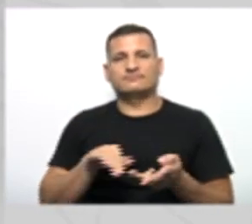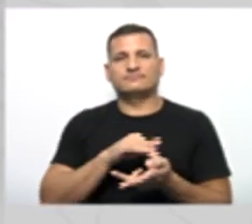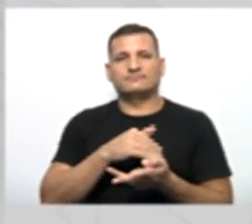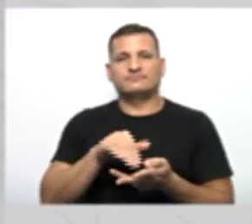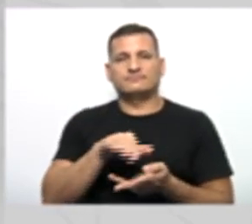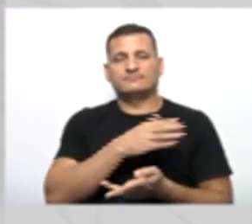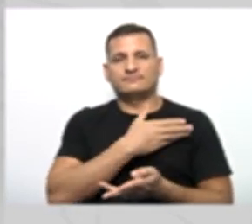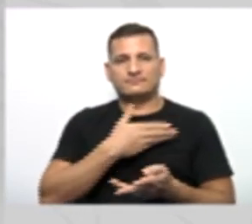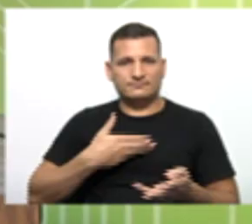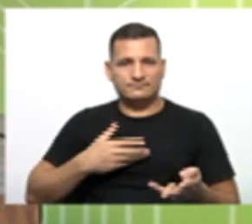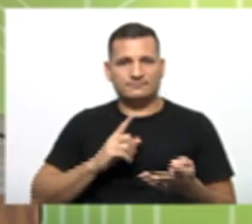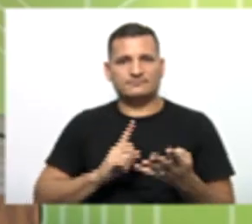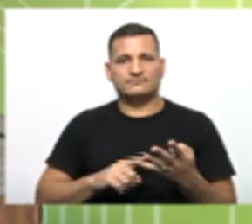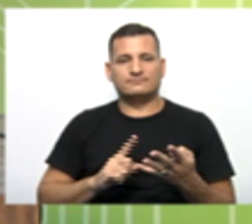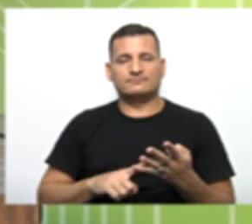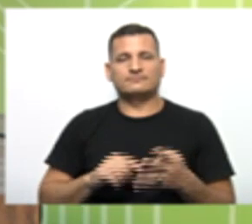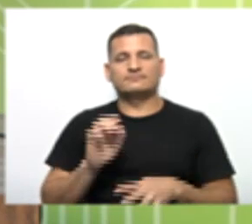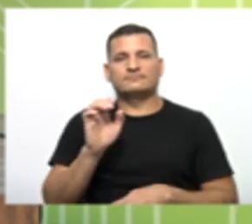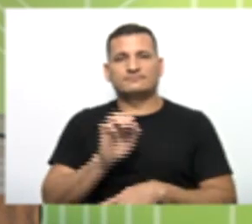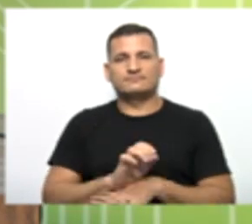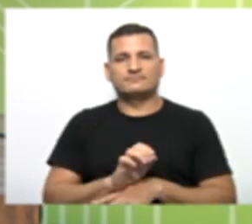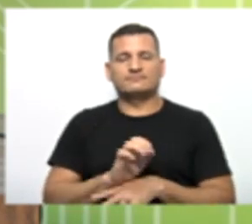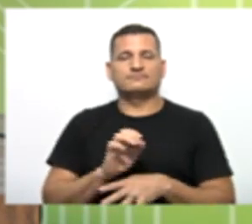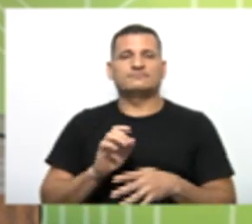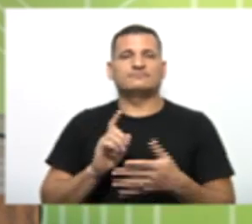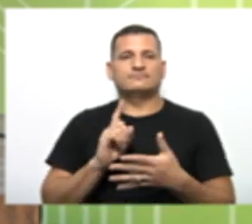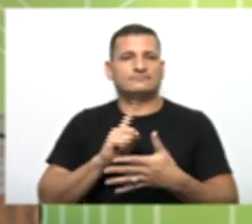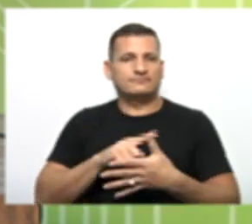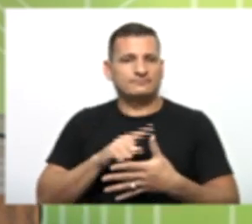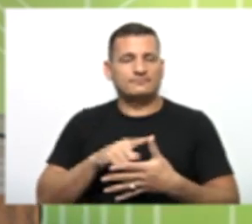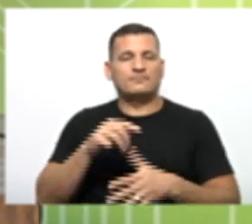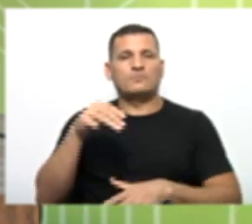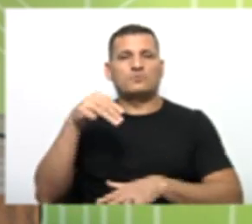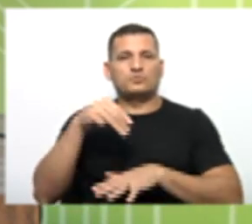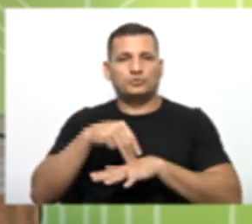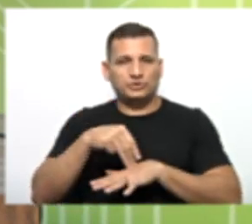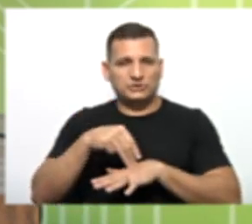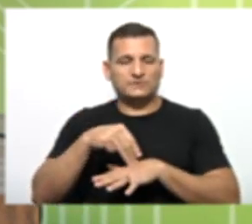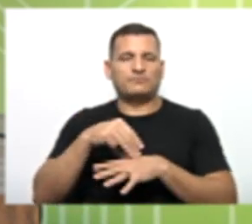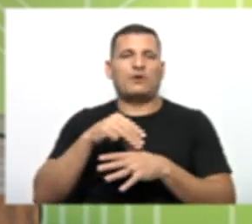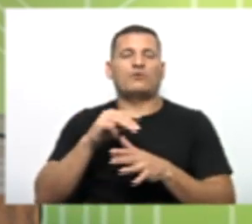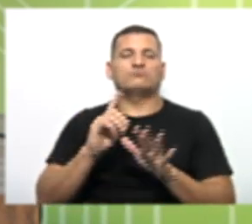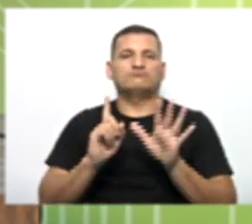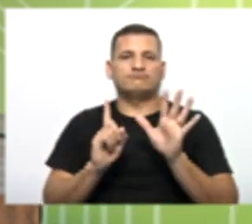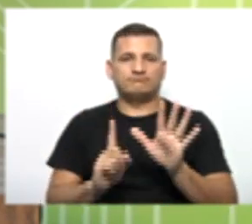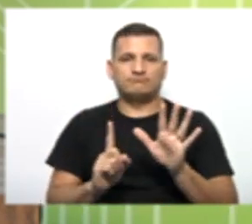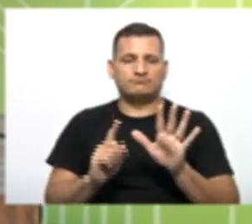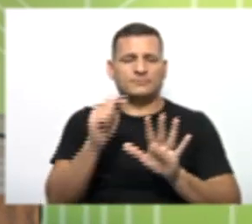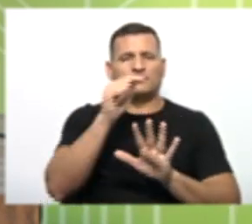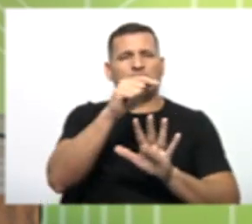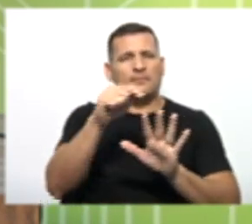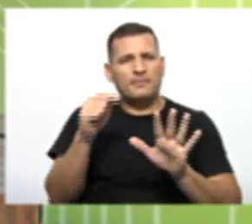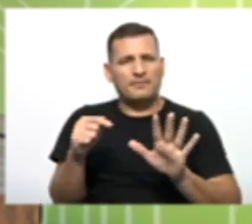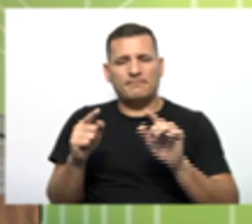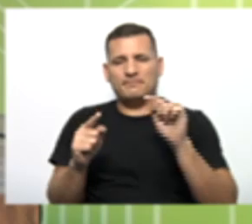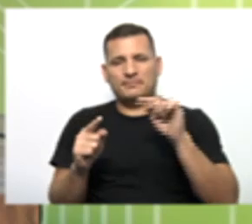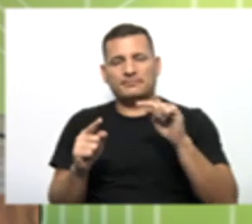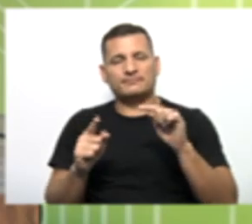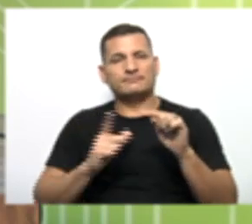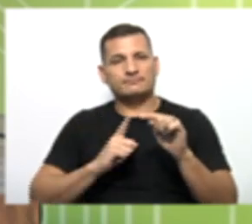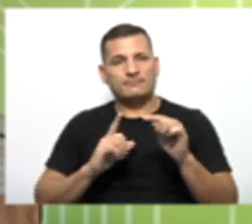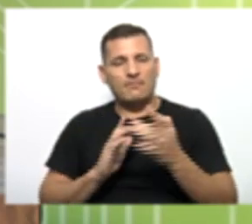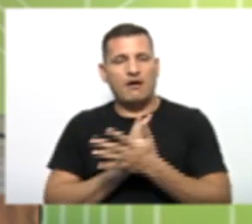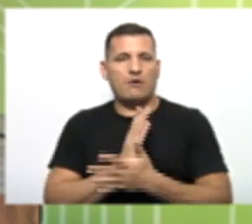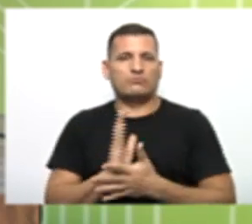Governo, os órgãos estaduais e os órgãos municipais. Cada um deles tem algumas competências e